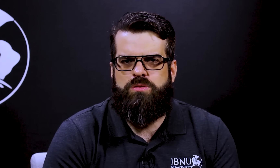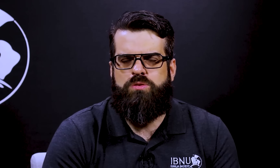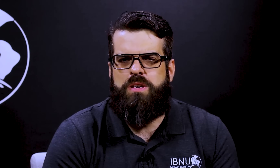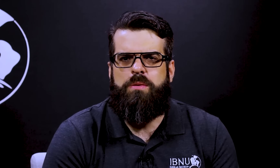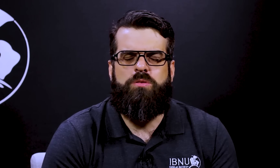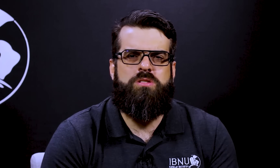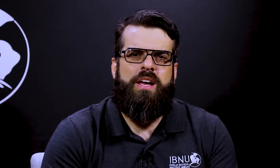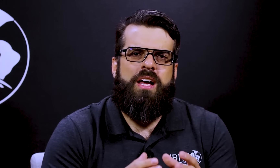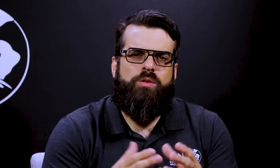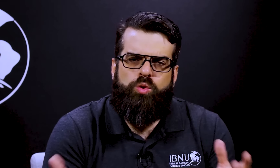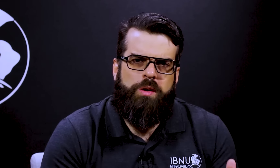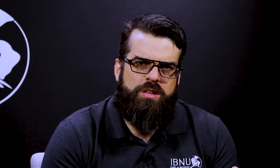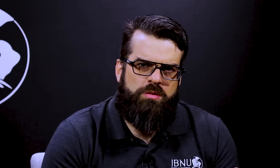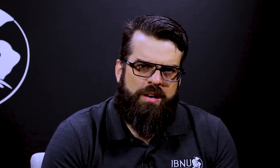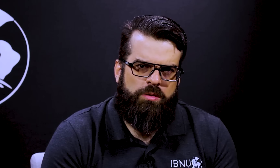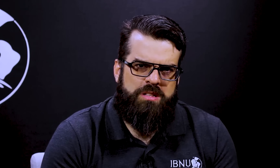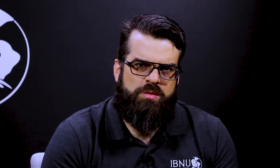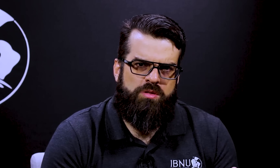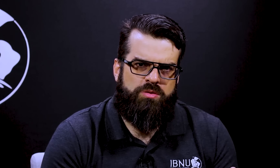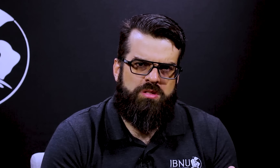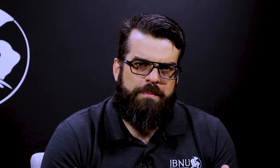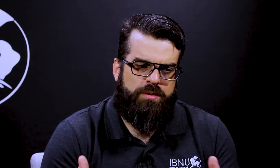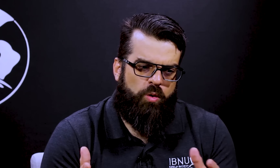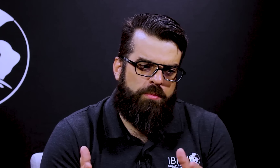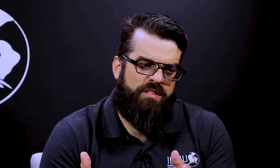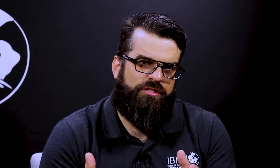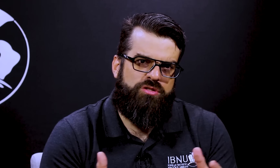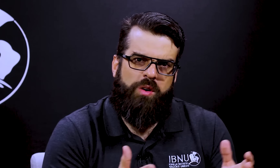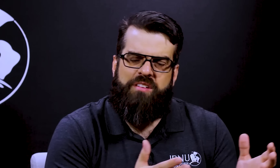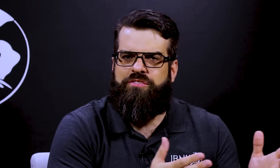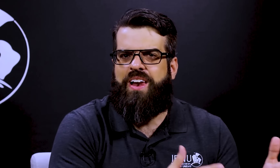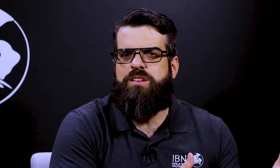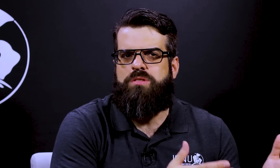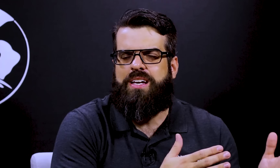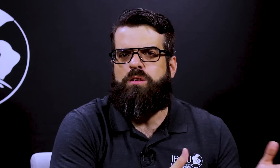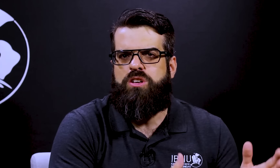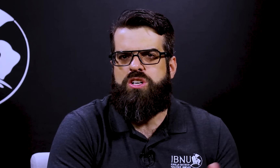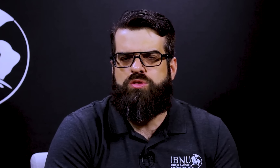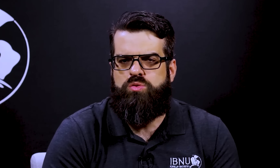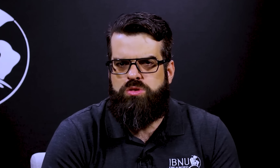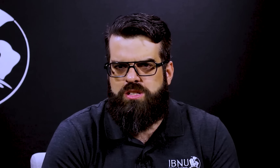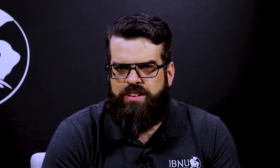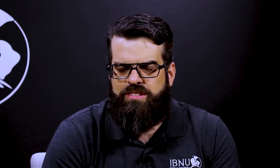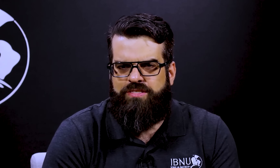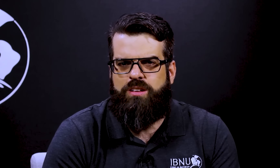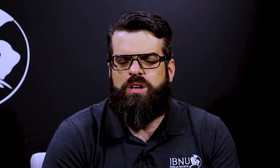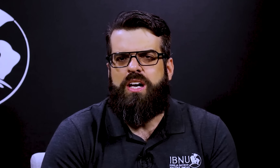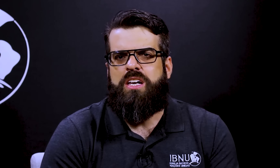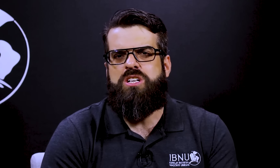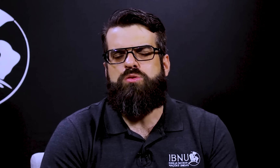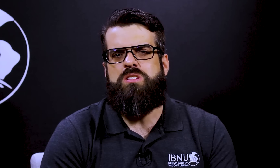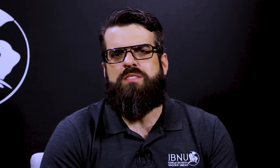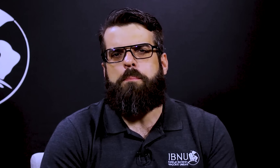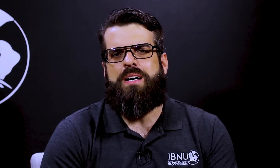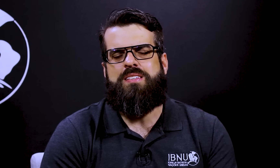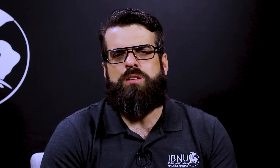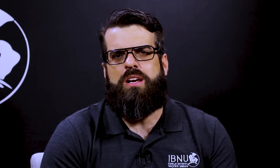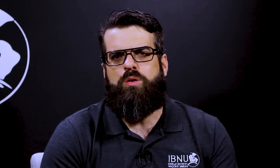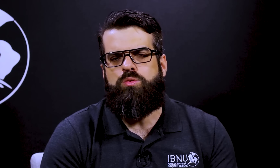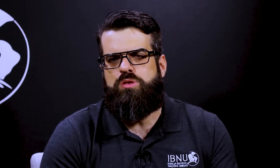alguns textos bíblicos. Tudo isso tem acontecido nos nossos tempos como se fosse um reflexo daquilo que Jesus estava vivendo, que Jesus